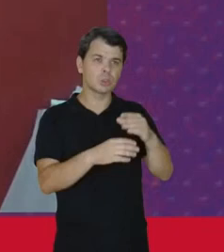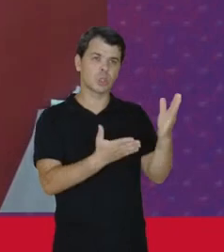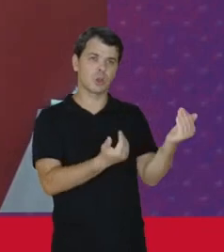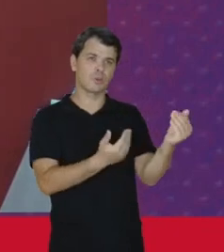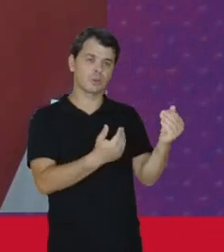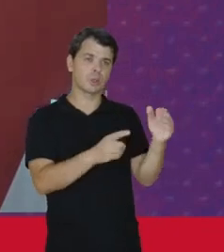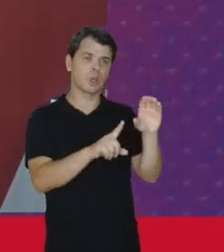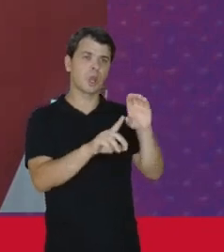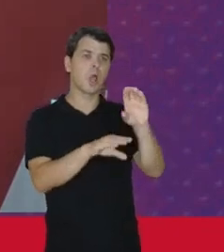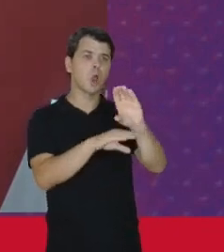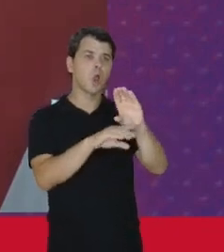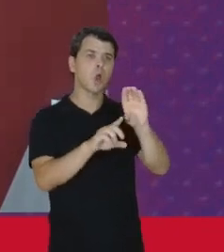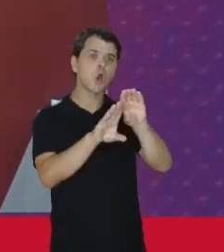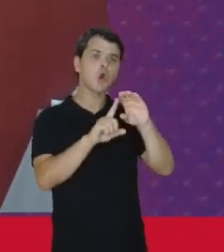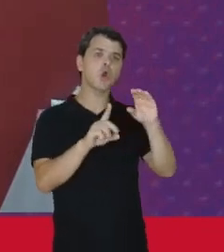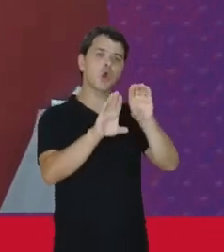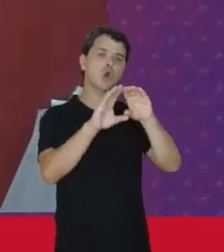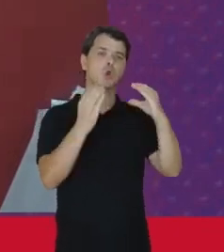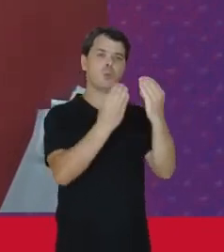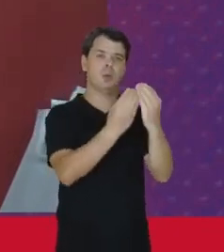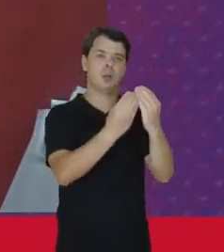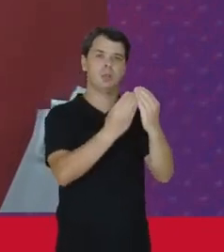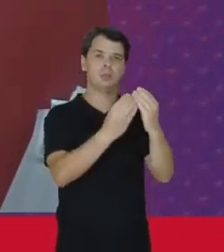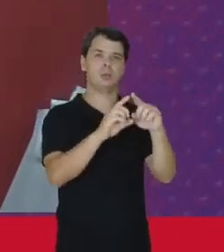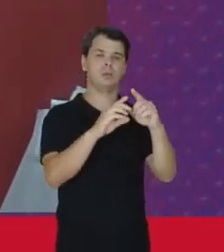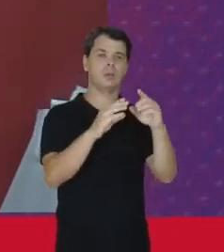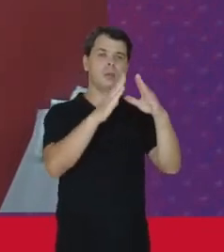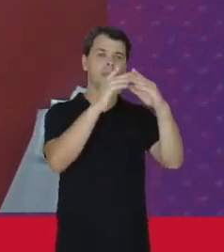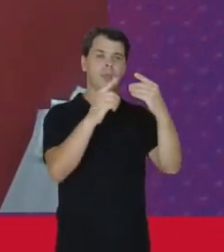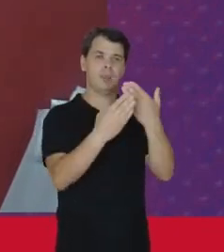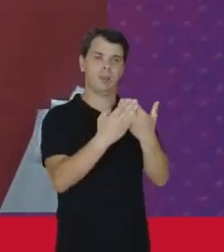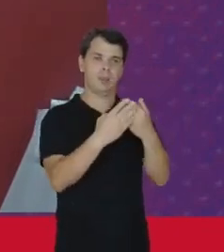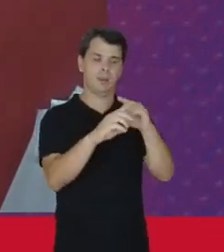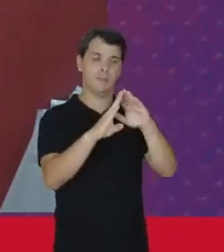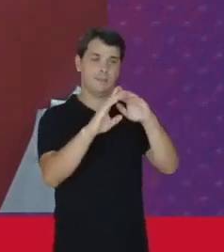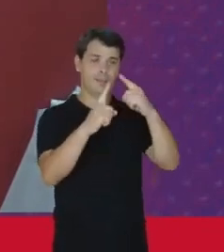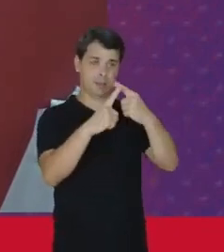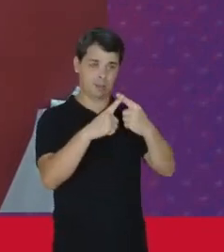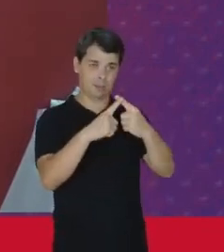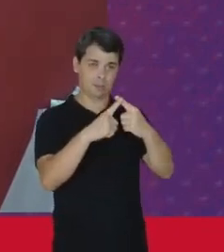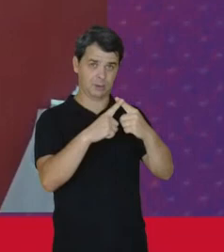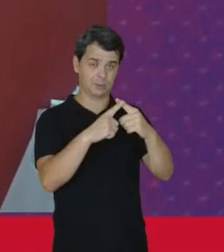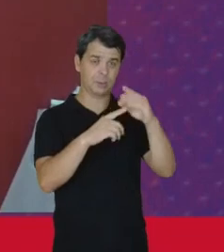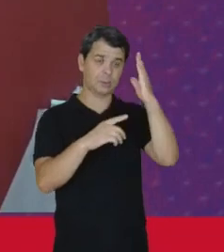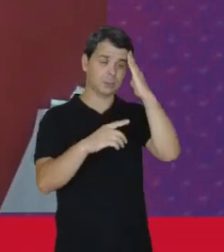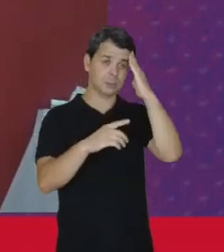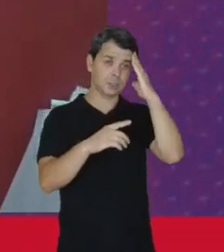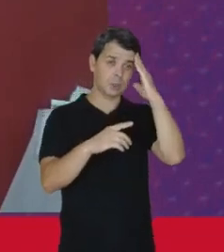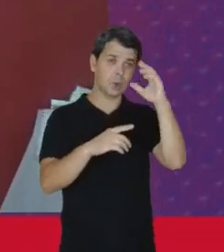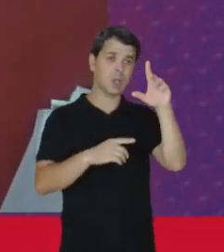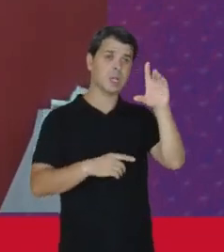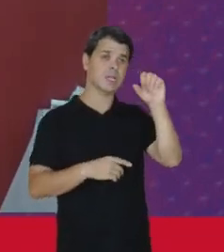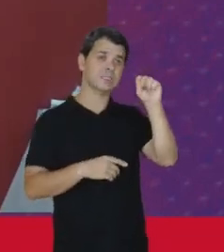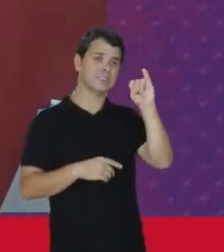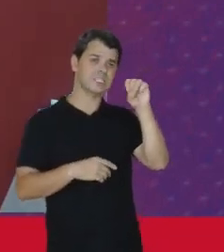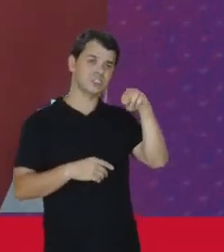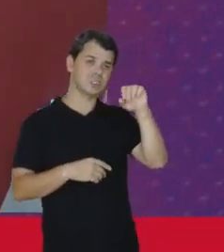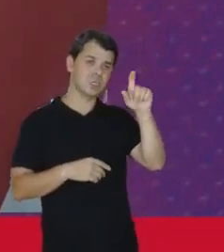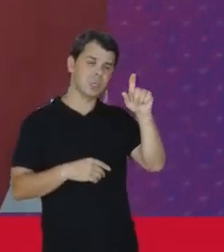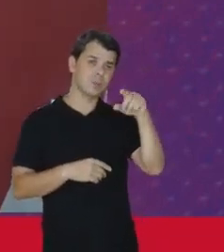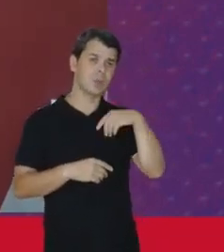na minha comunidade. Depois eu entendi que o sindicato era um instrumento para melhorar a vida